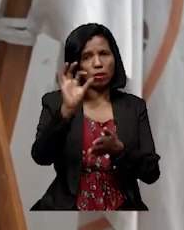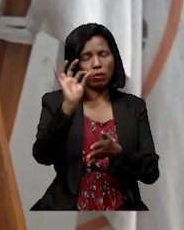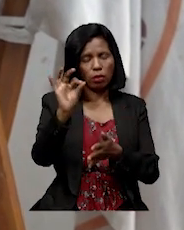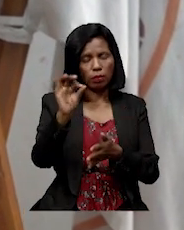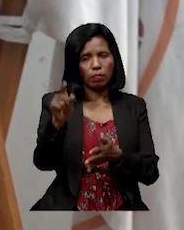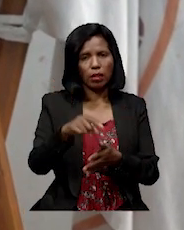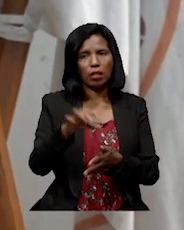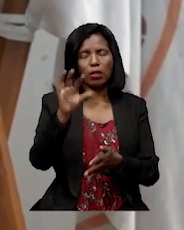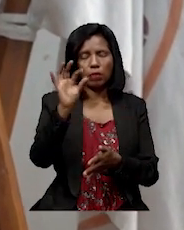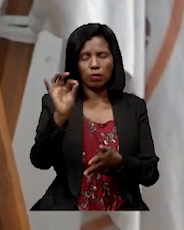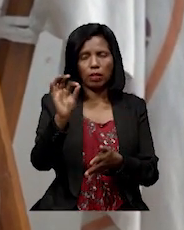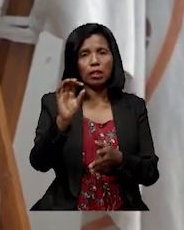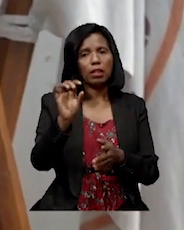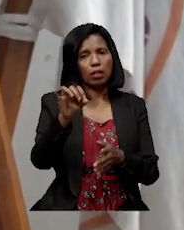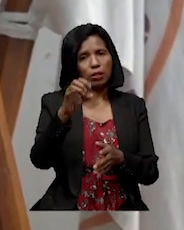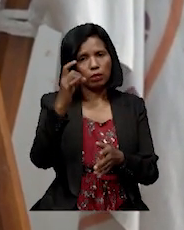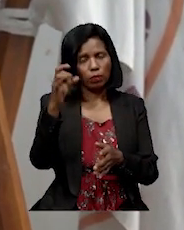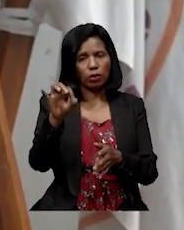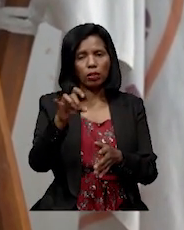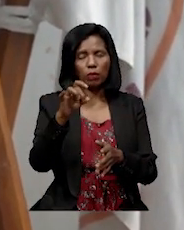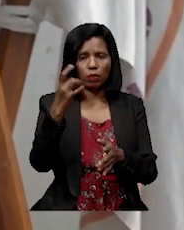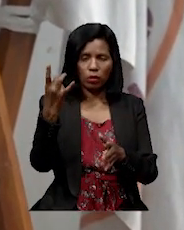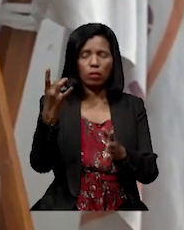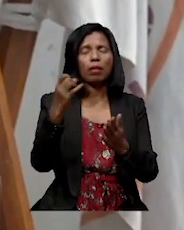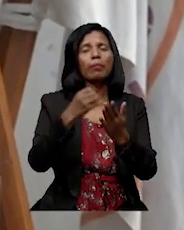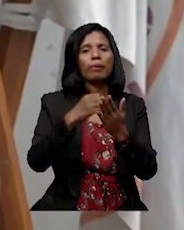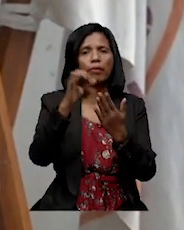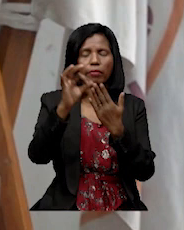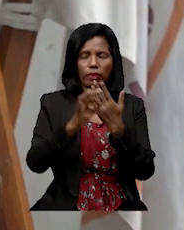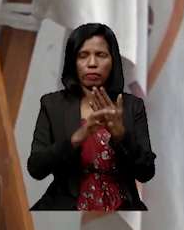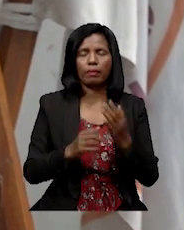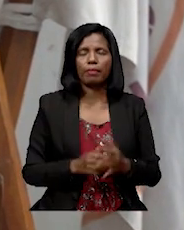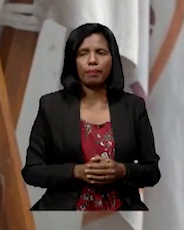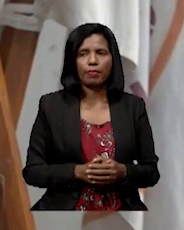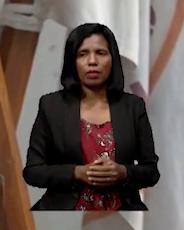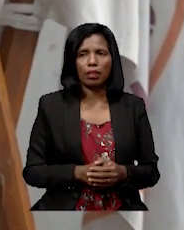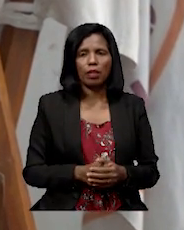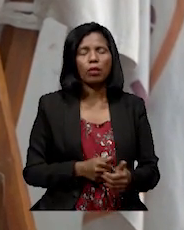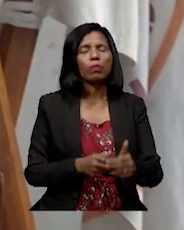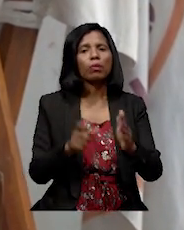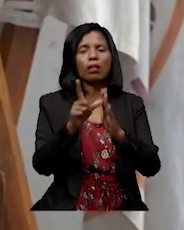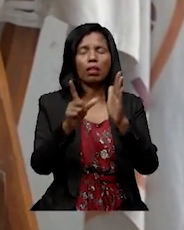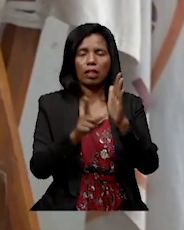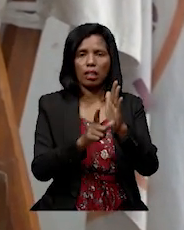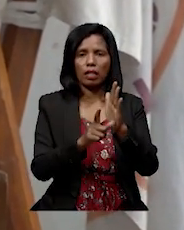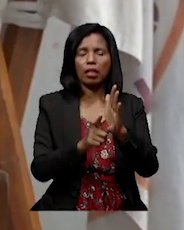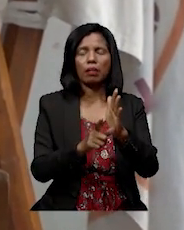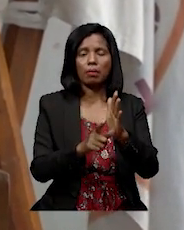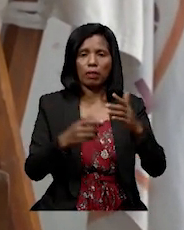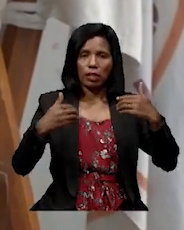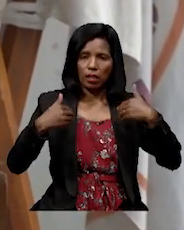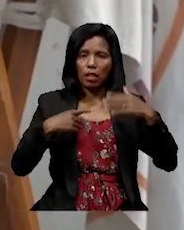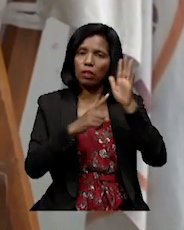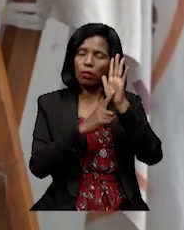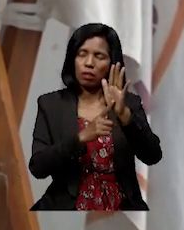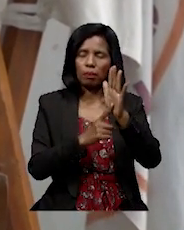9/2009, 18 de fevereiro, né, bem, cabe ba lei orgânica pentelha. Né, de abrigo ba factos no base legal, né, bem, iha fontil condena